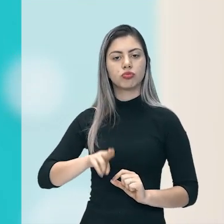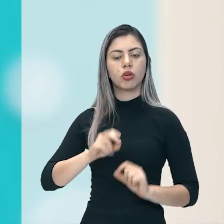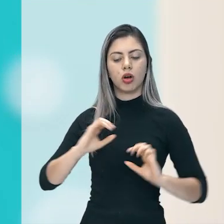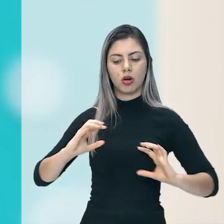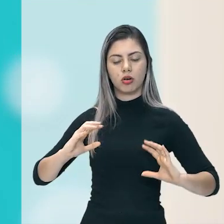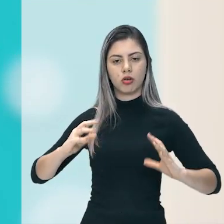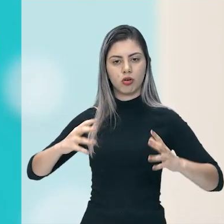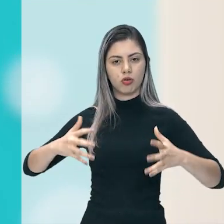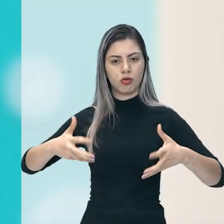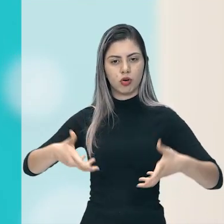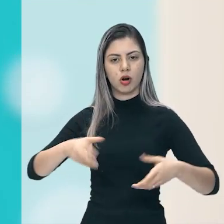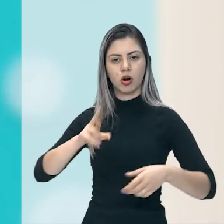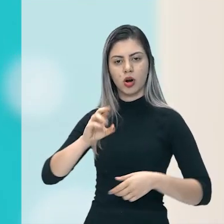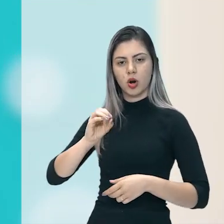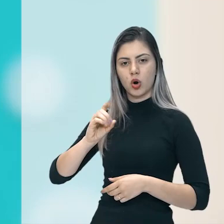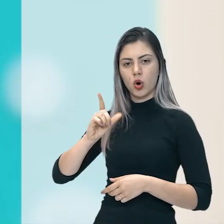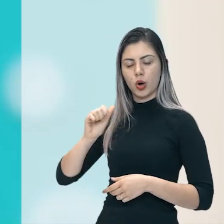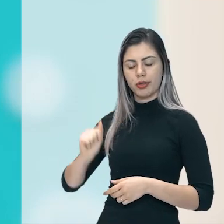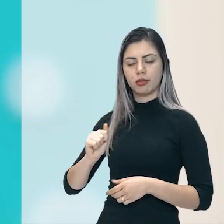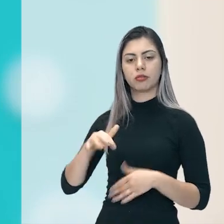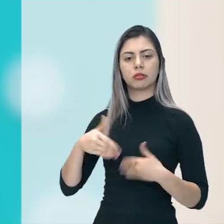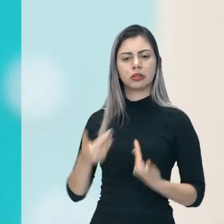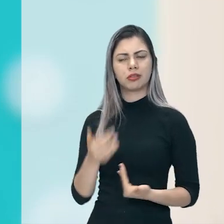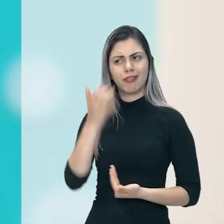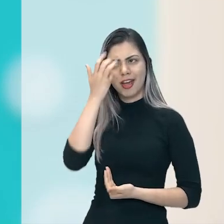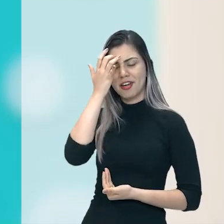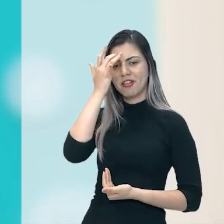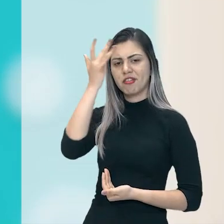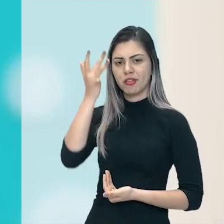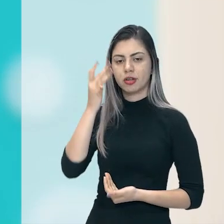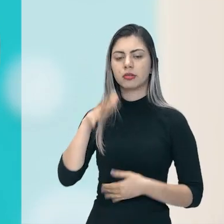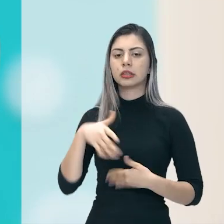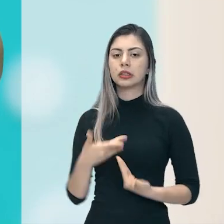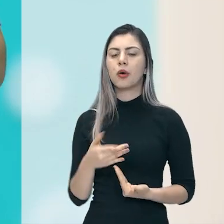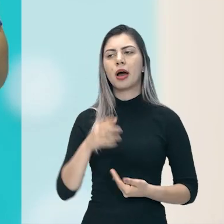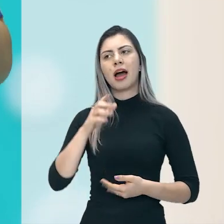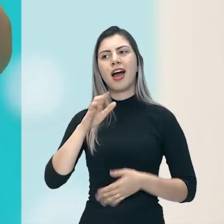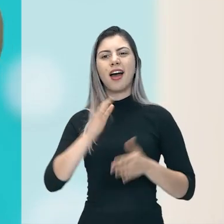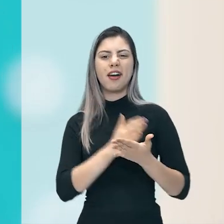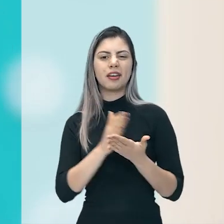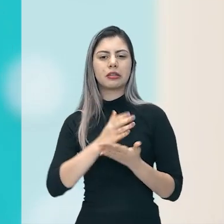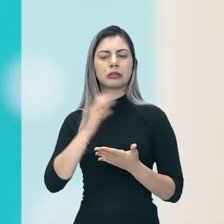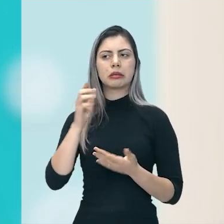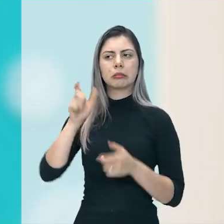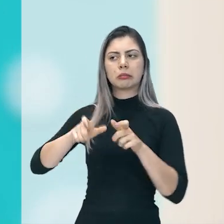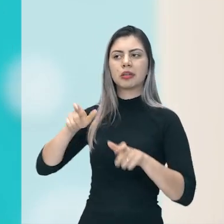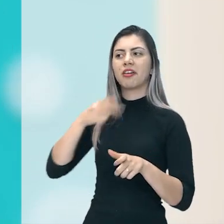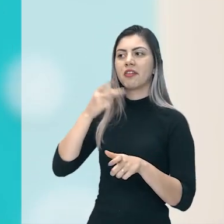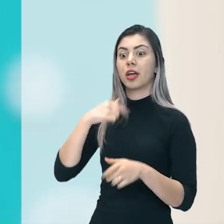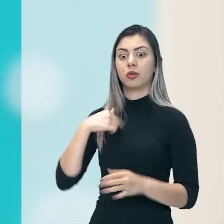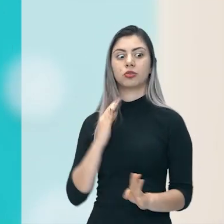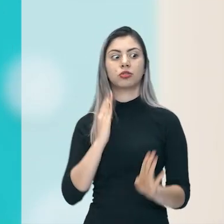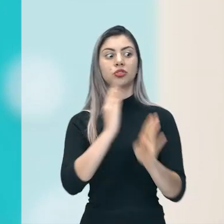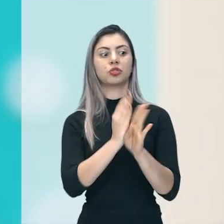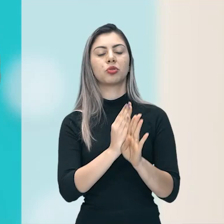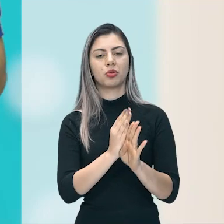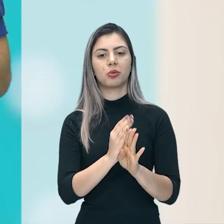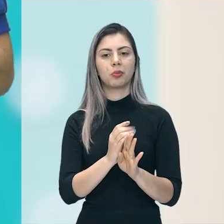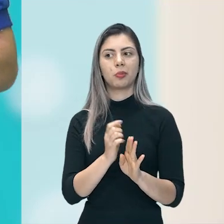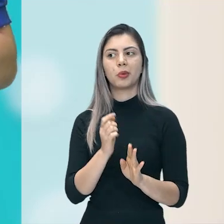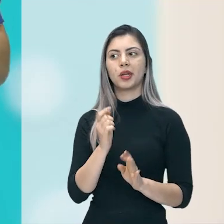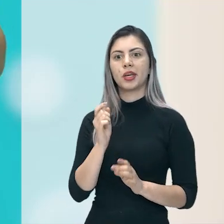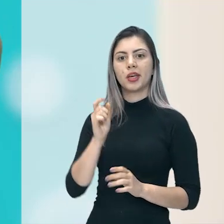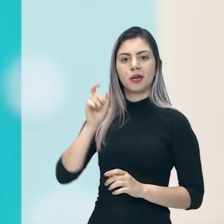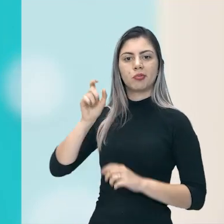da roda. E isso beneficiou, mas a descoberta da roda, às vezes as pessoas quando fazem, eu descobri isso, nossa, tu descobriu a